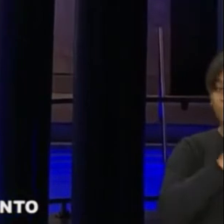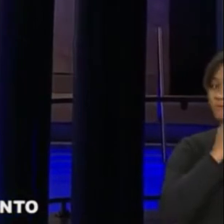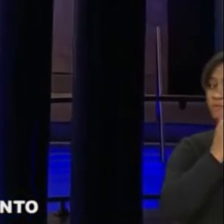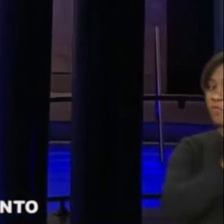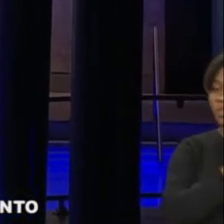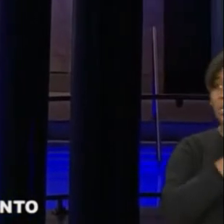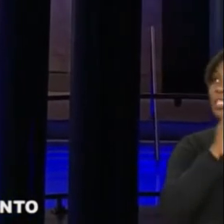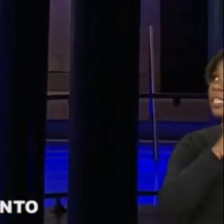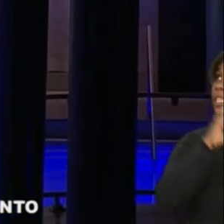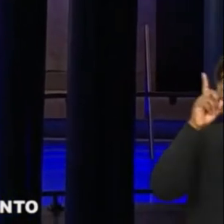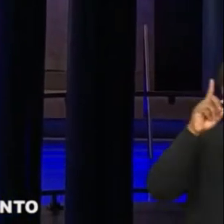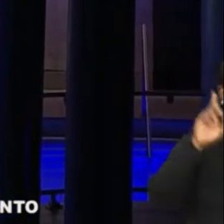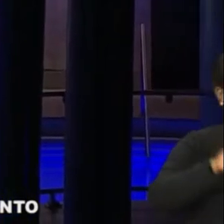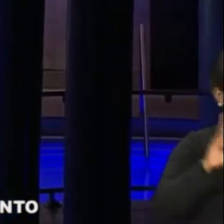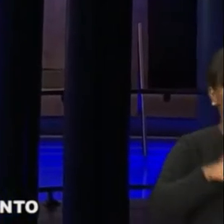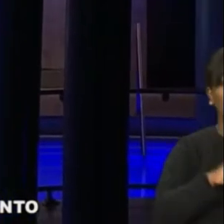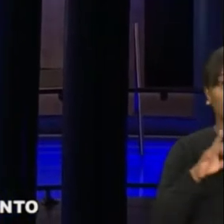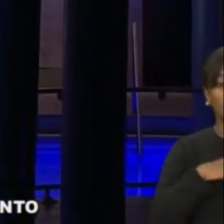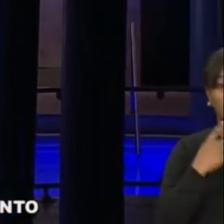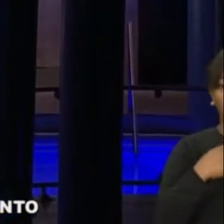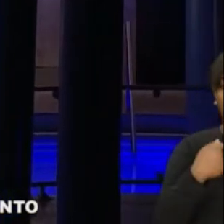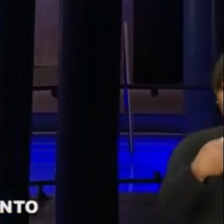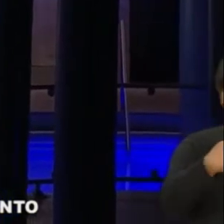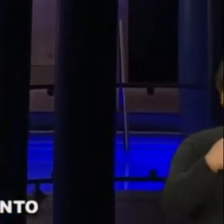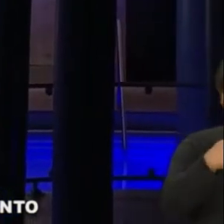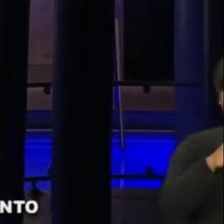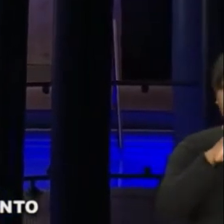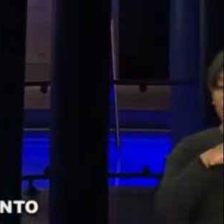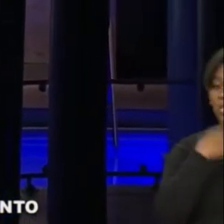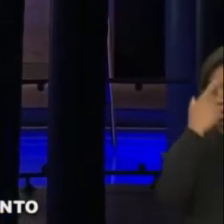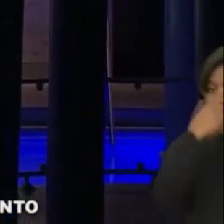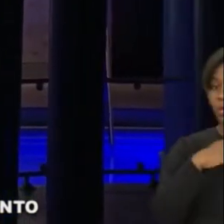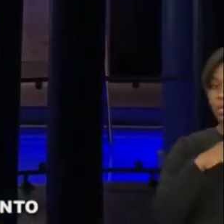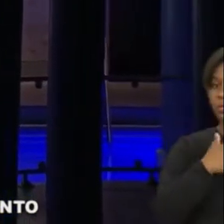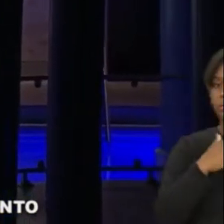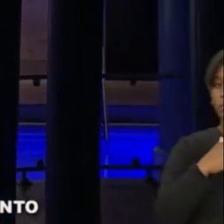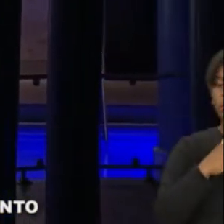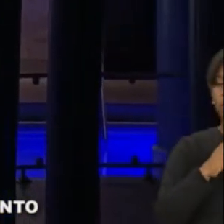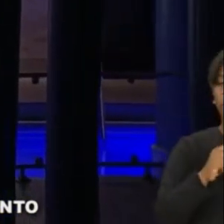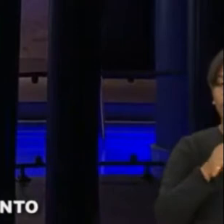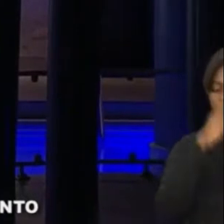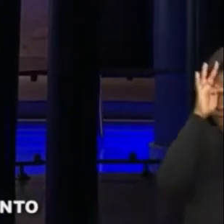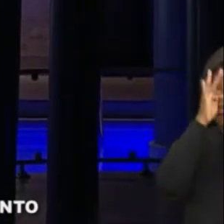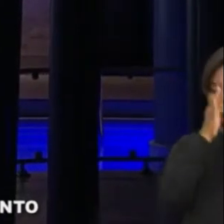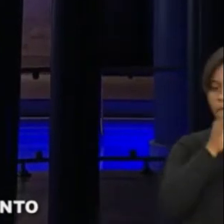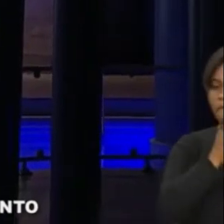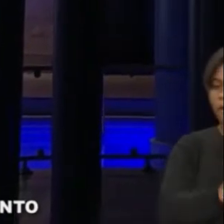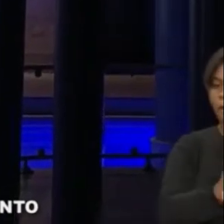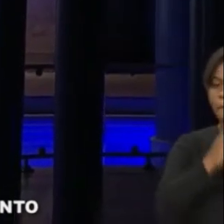deixa sermos tentados se não tivéssemos condições de resistir.